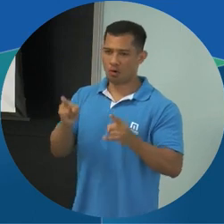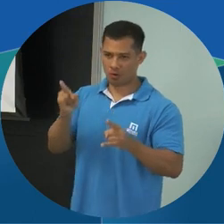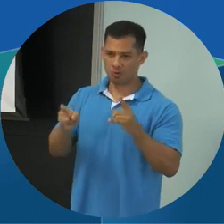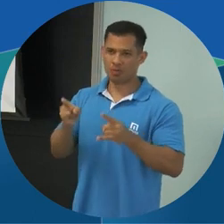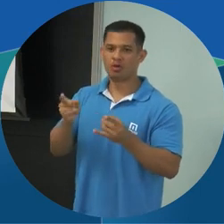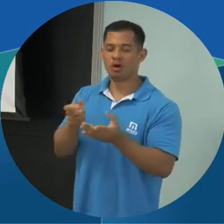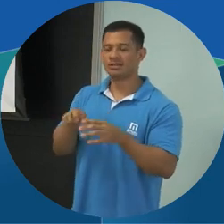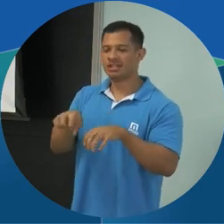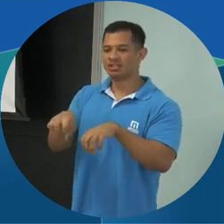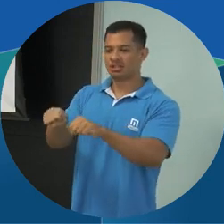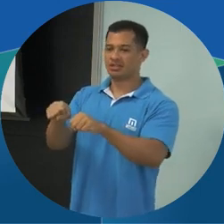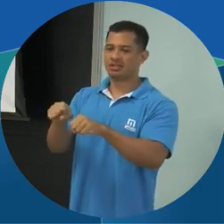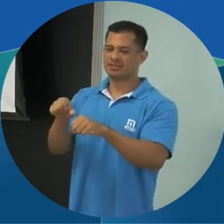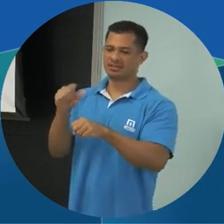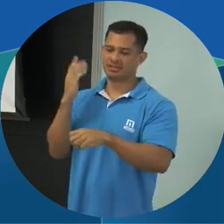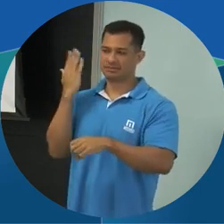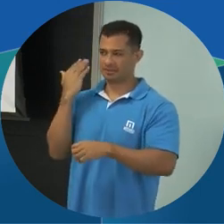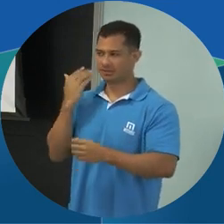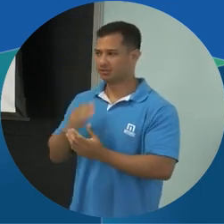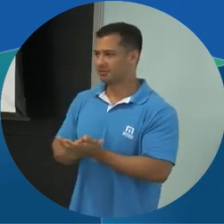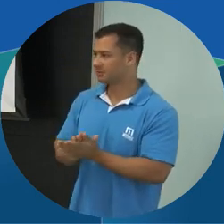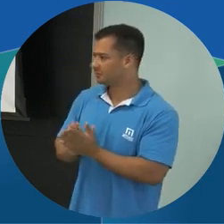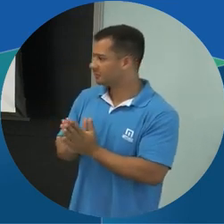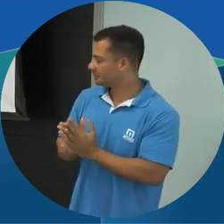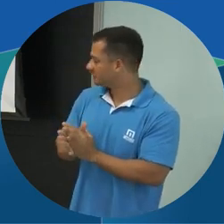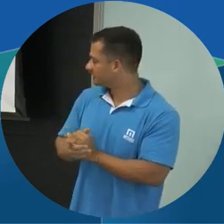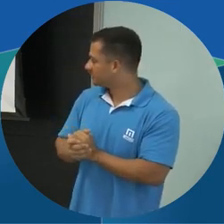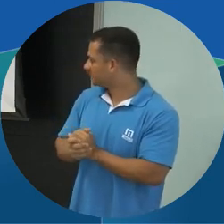adquirimos também recentemente, tá?